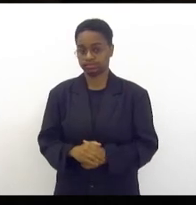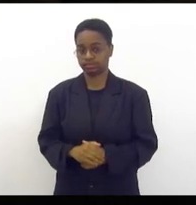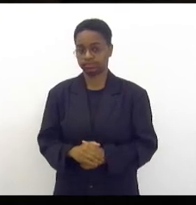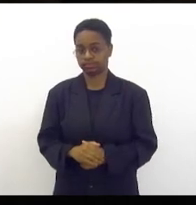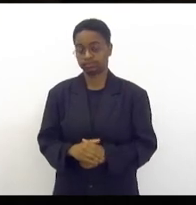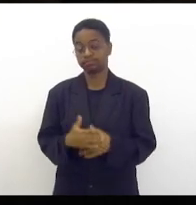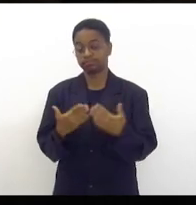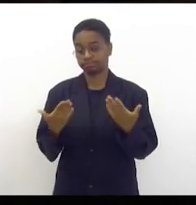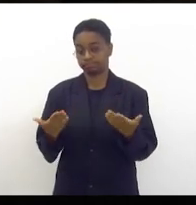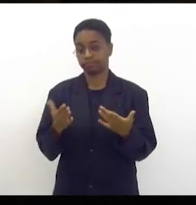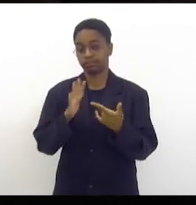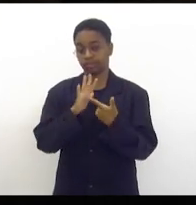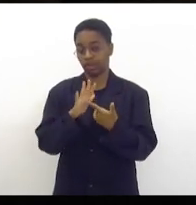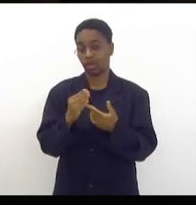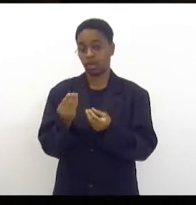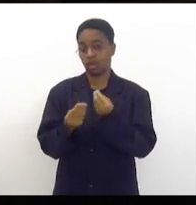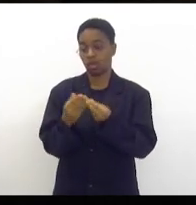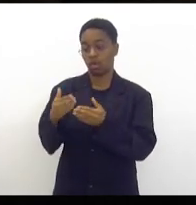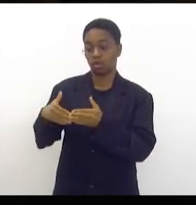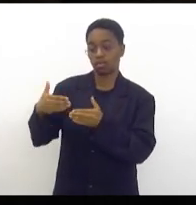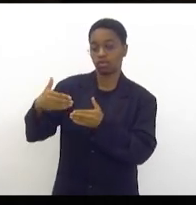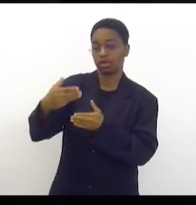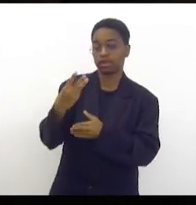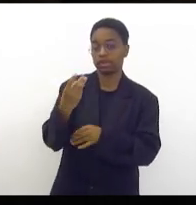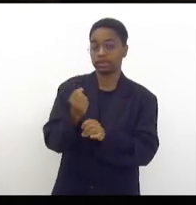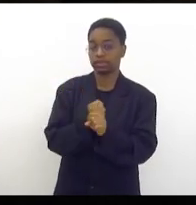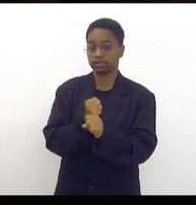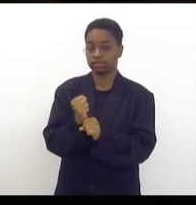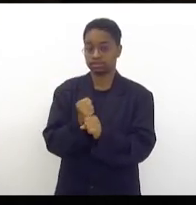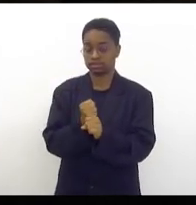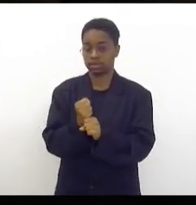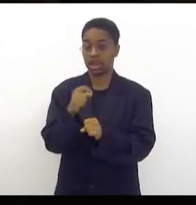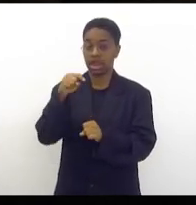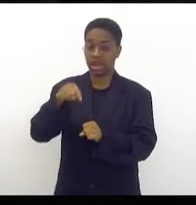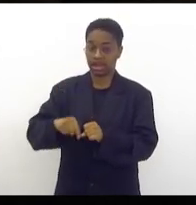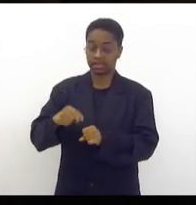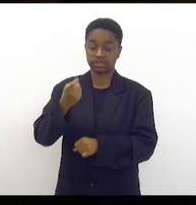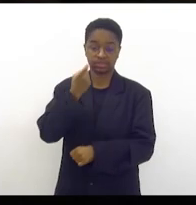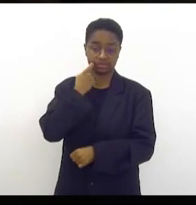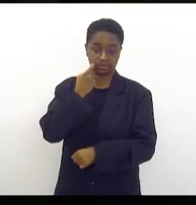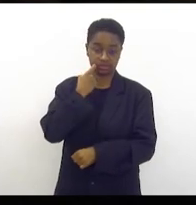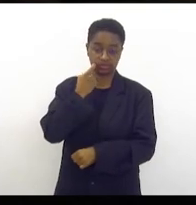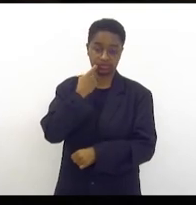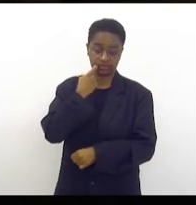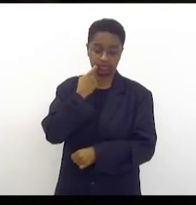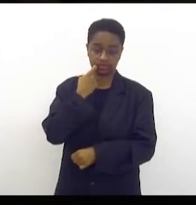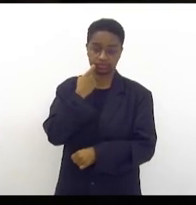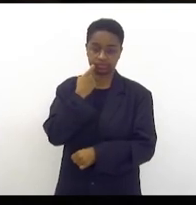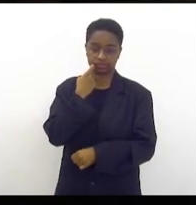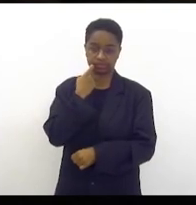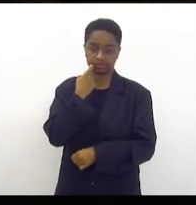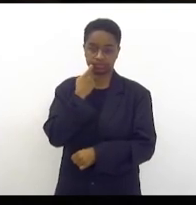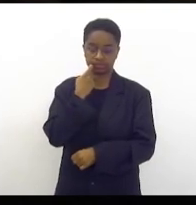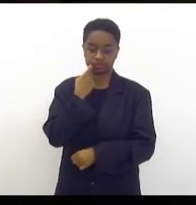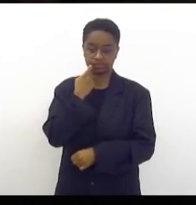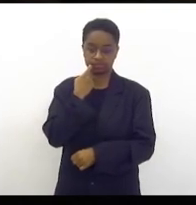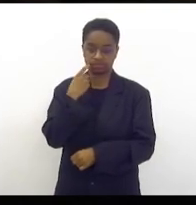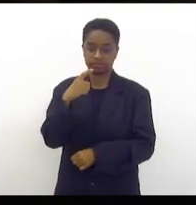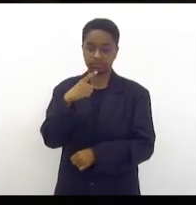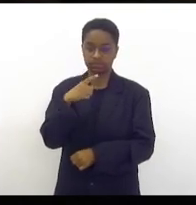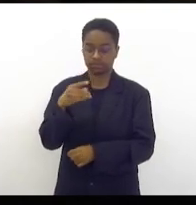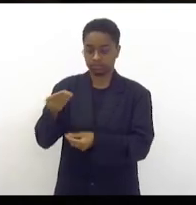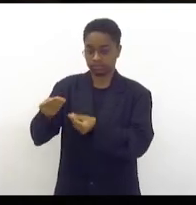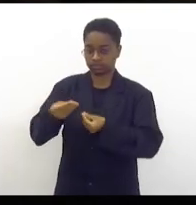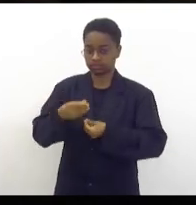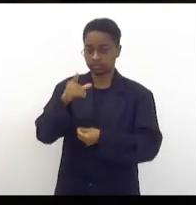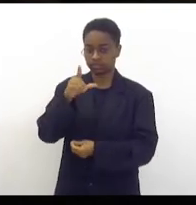Esses são os próximos 3 anos. Essa casa recebeu na sexta-feira a LOA, Lei